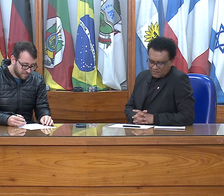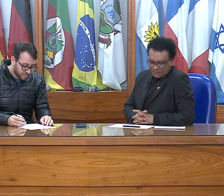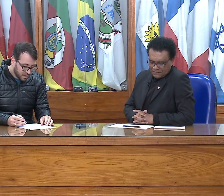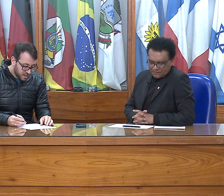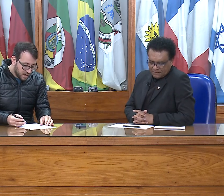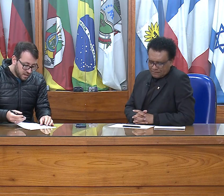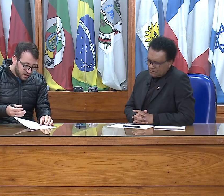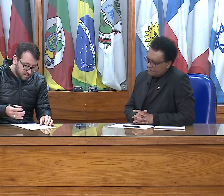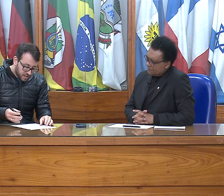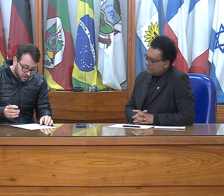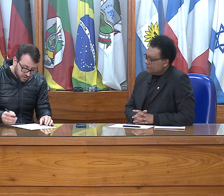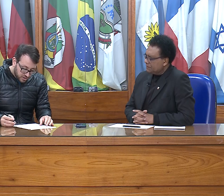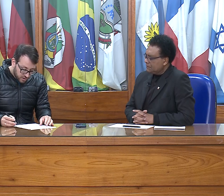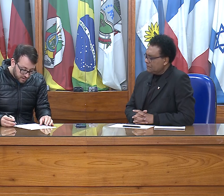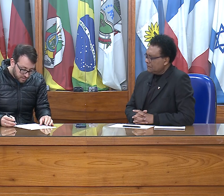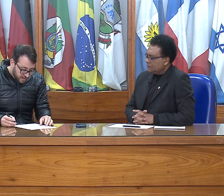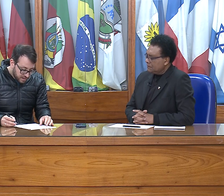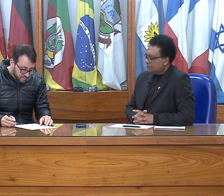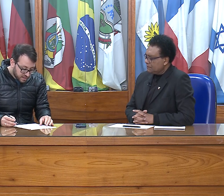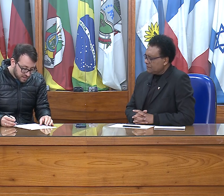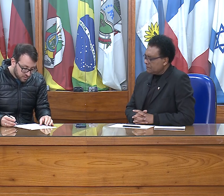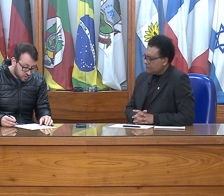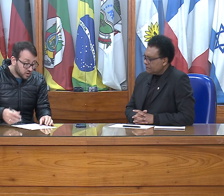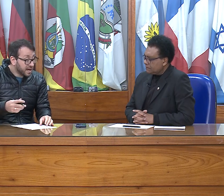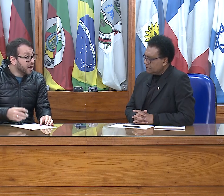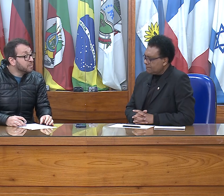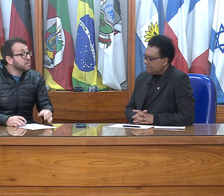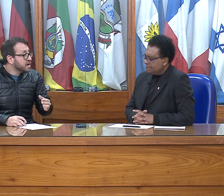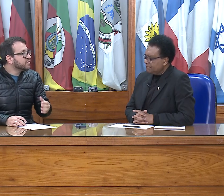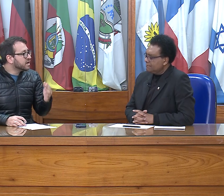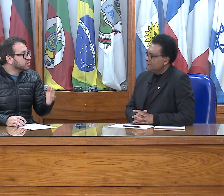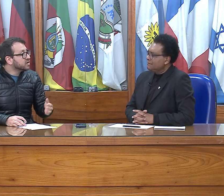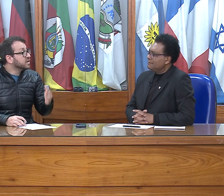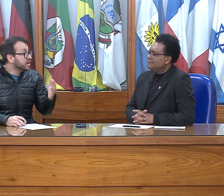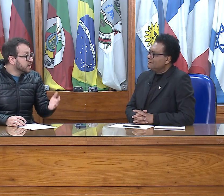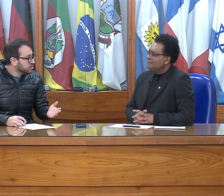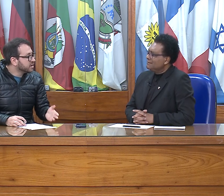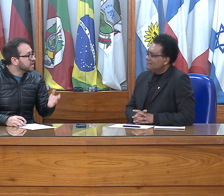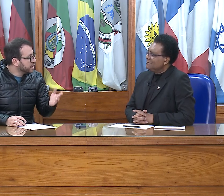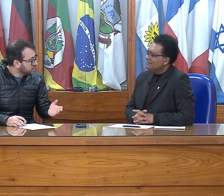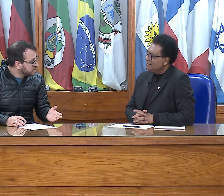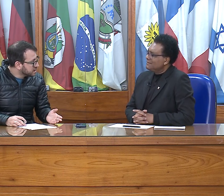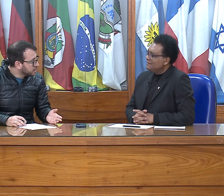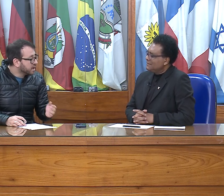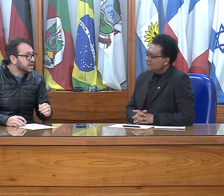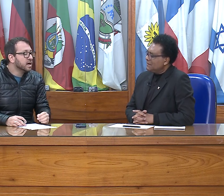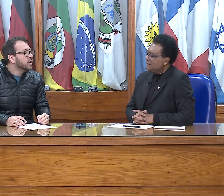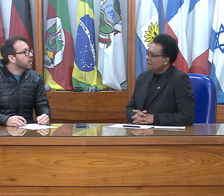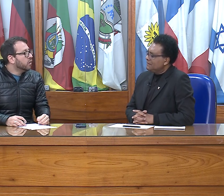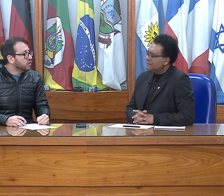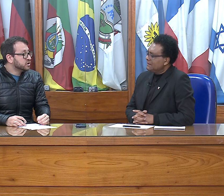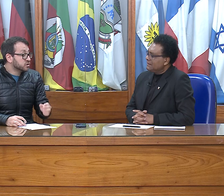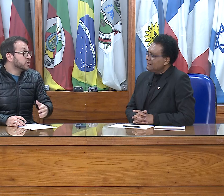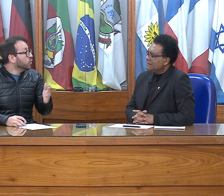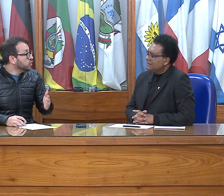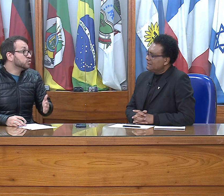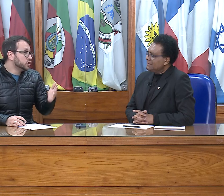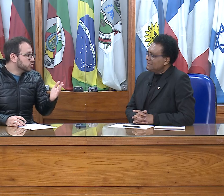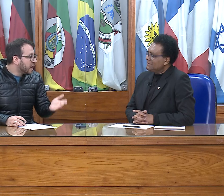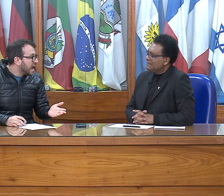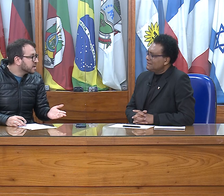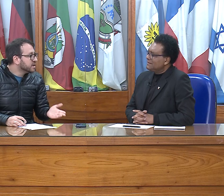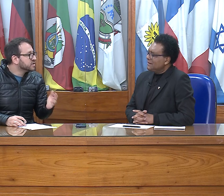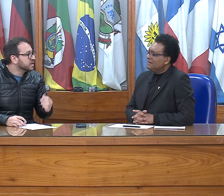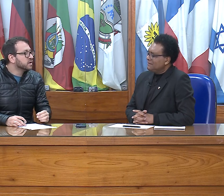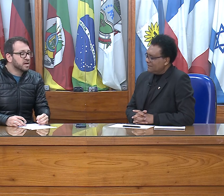pegador e Vereador o senhor também o senhor é o primeiro Vereador negro eleito em Santa Maria hoje isso era